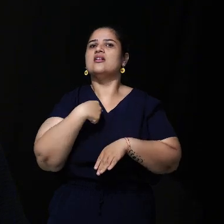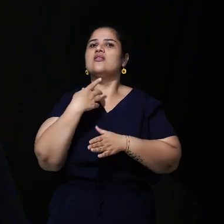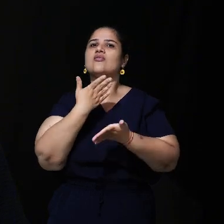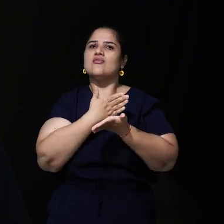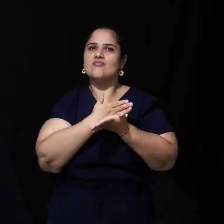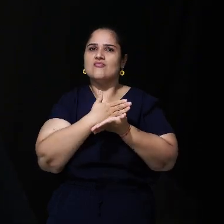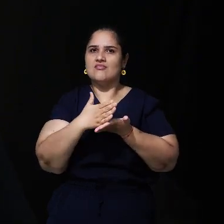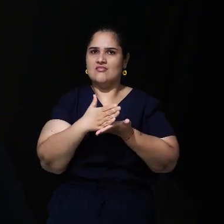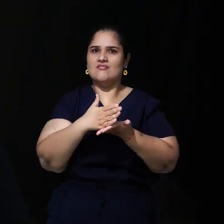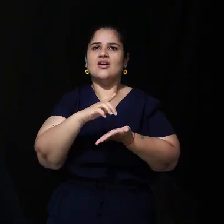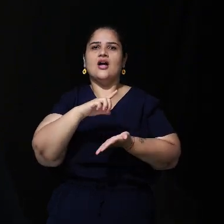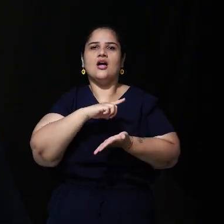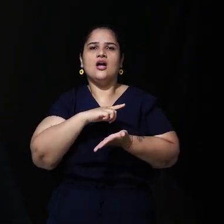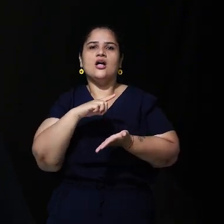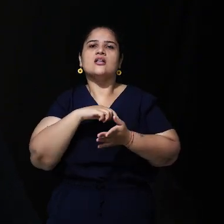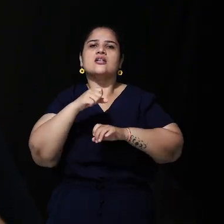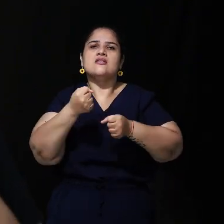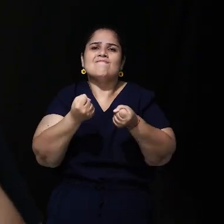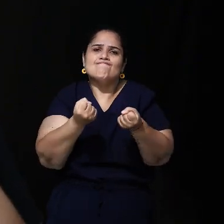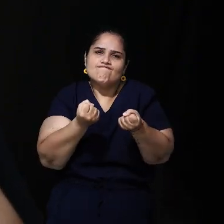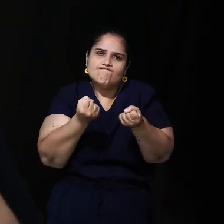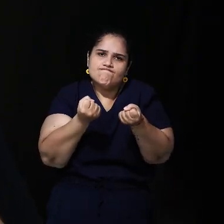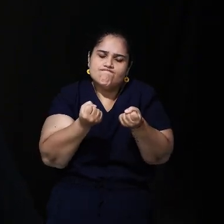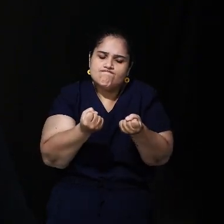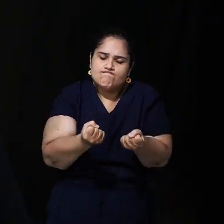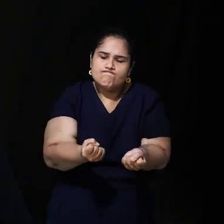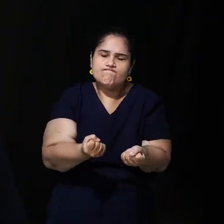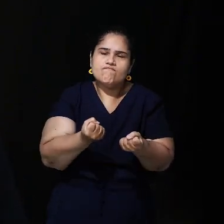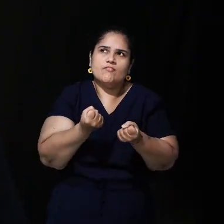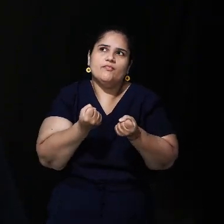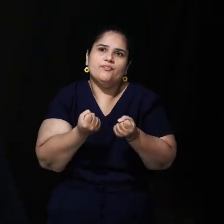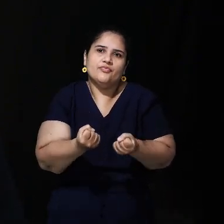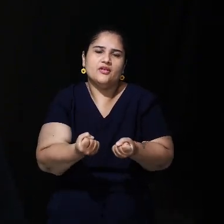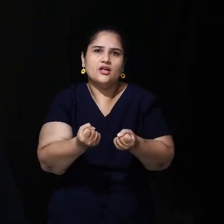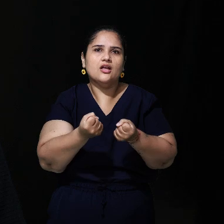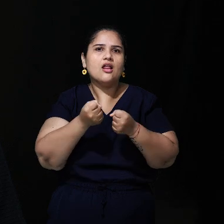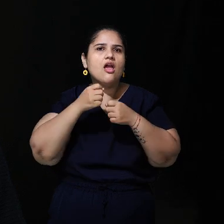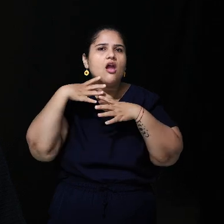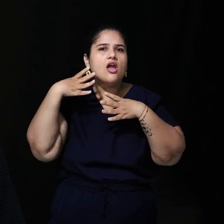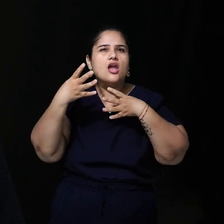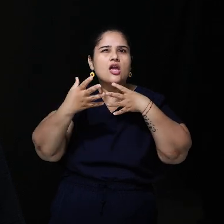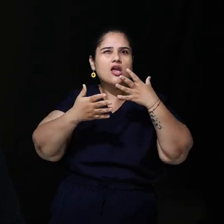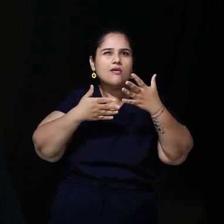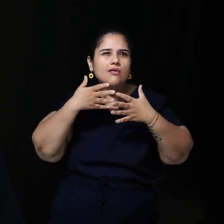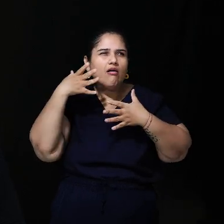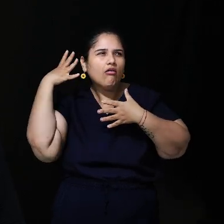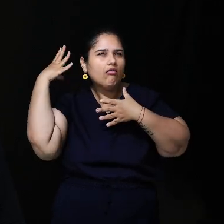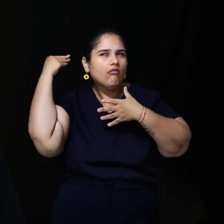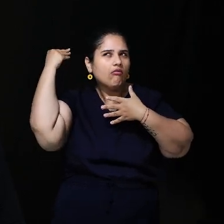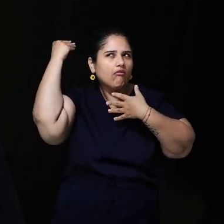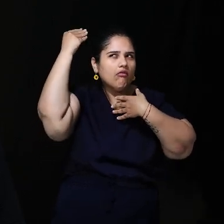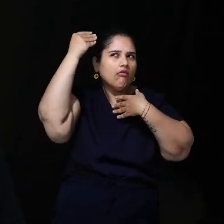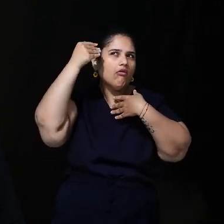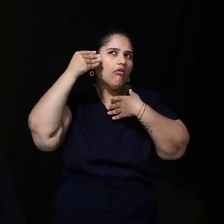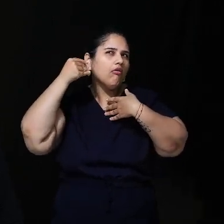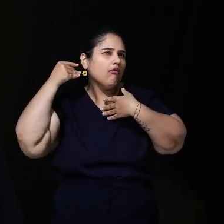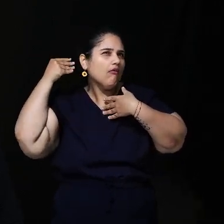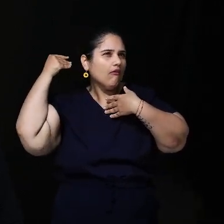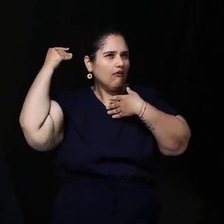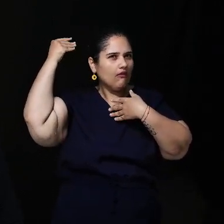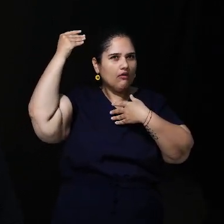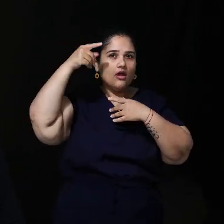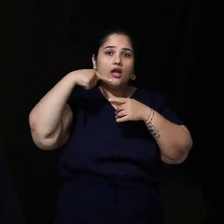ter muita sobrecarga e muitas vozes na mente. Então eu não conseguia mais ter o controle dos